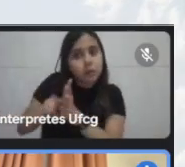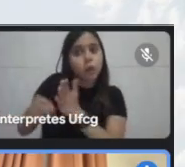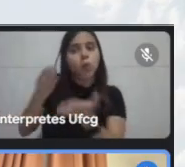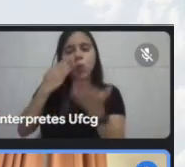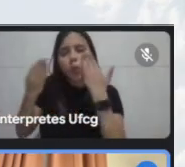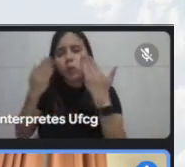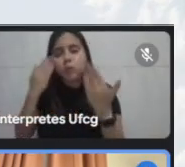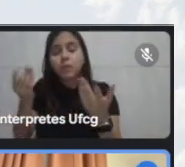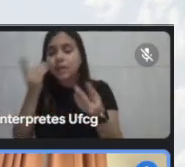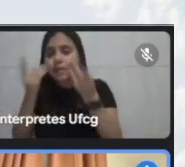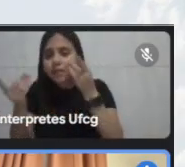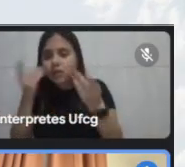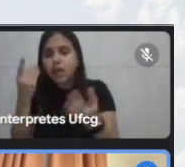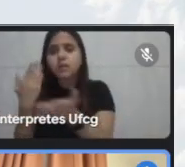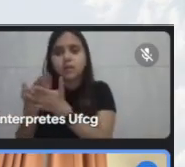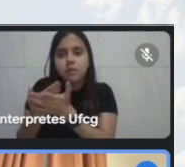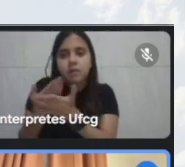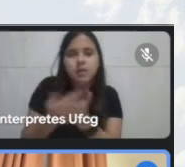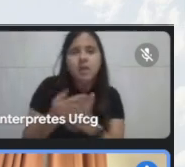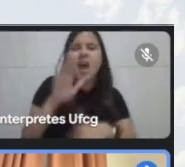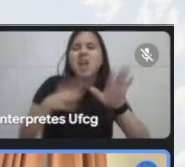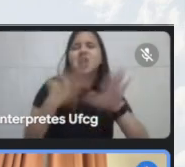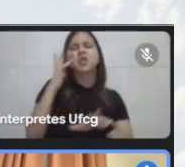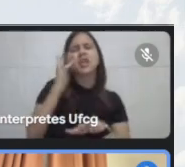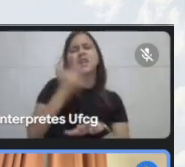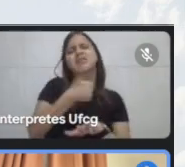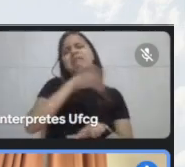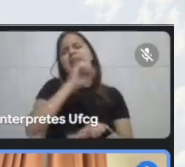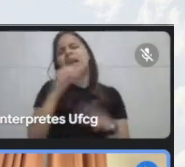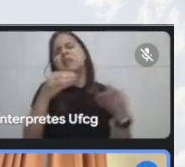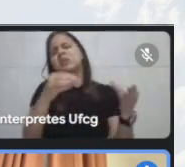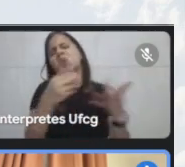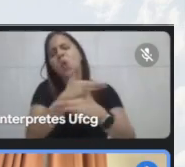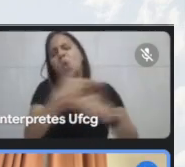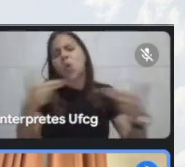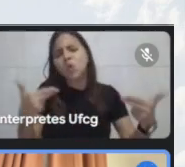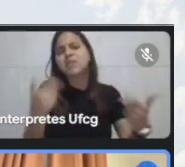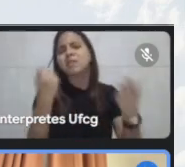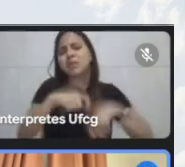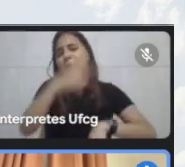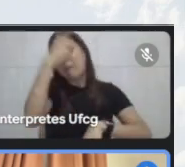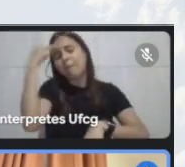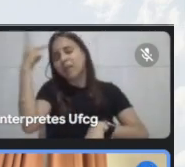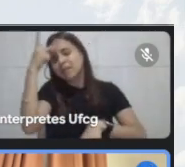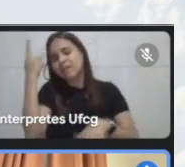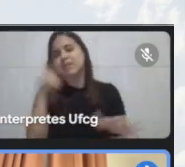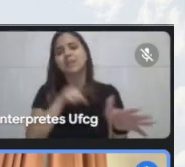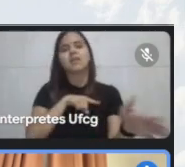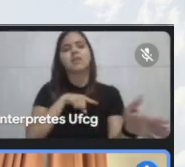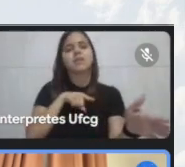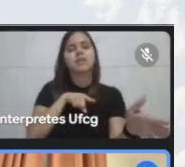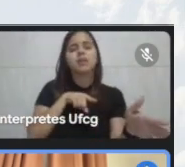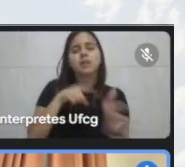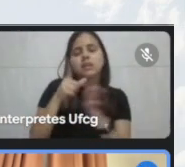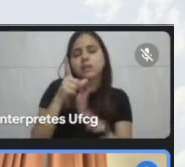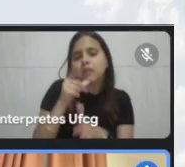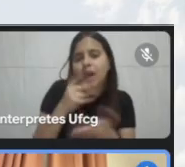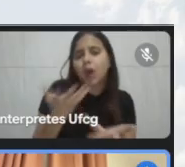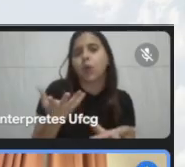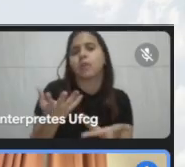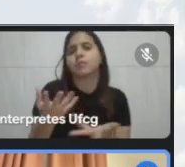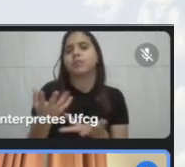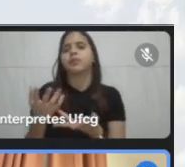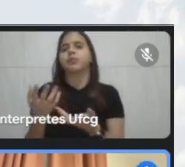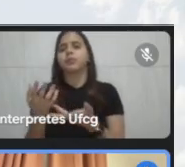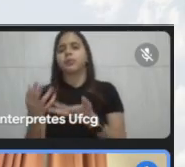que 10 variáveis, não lembro, é uma quantidade bem maior. Então, eu elenquei algumas variáveis, mas apenas as que eu consegui espacializar. Ele não é um estudo espacializado, ele é um